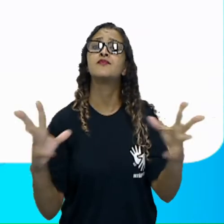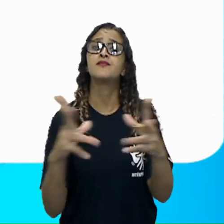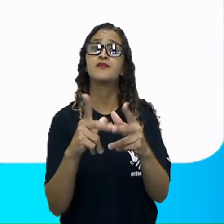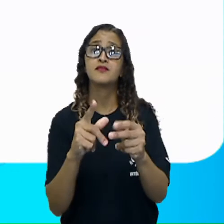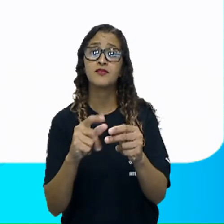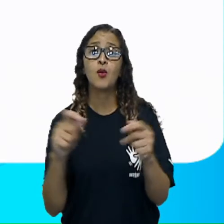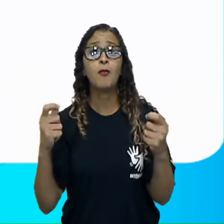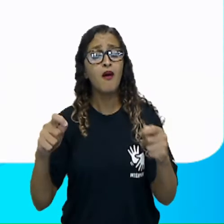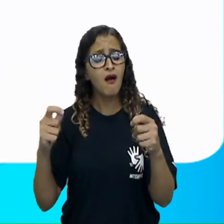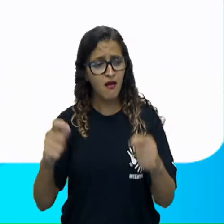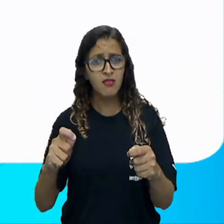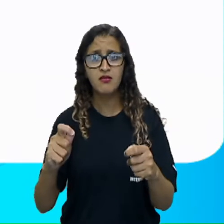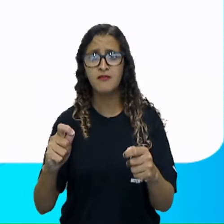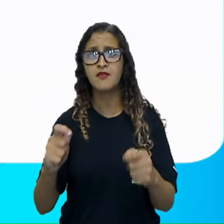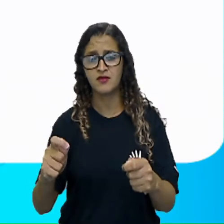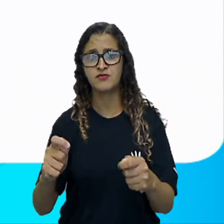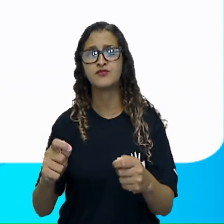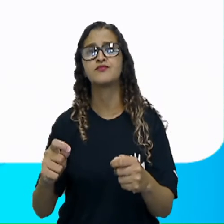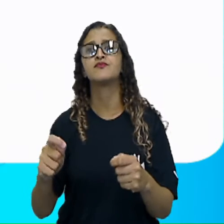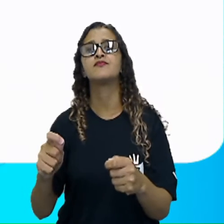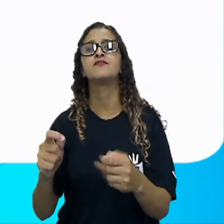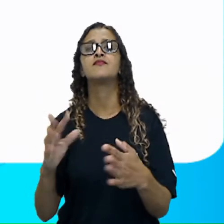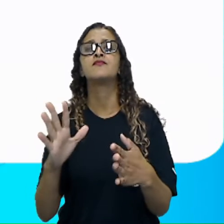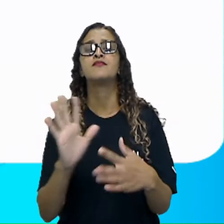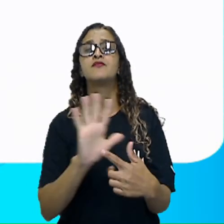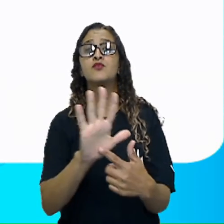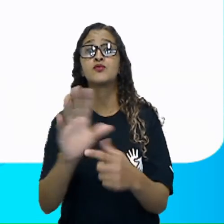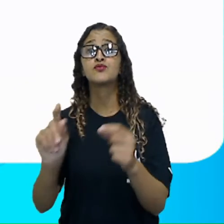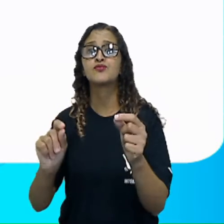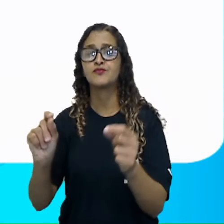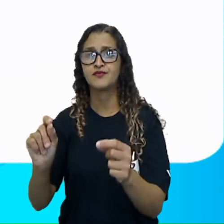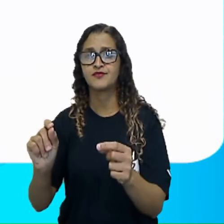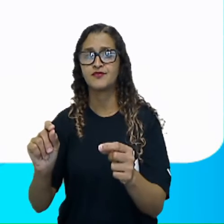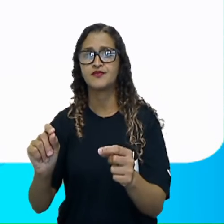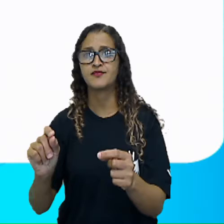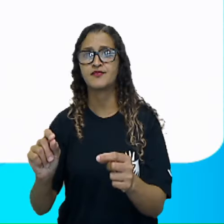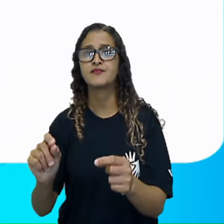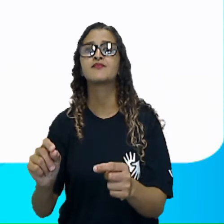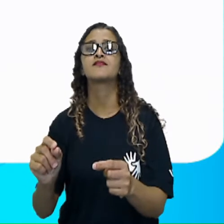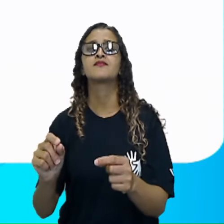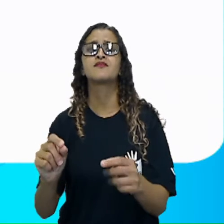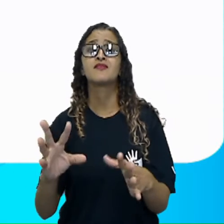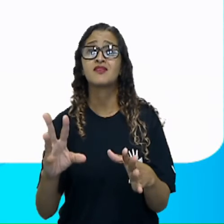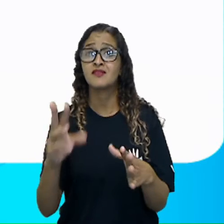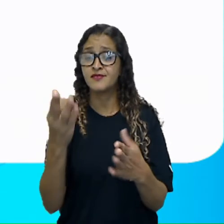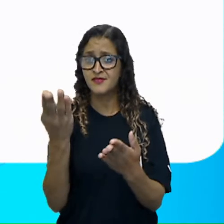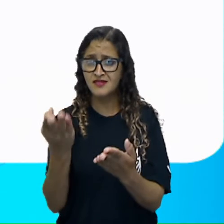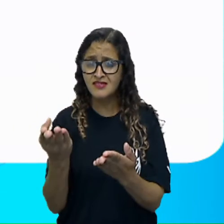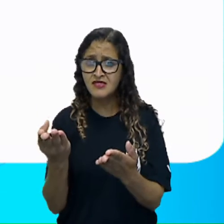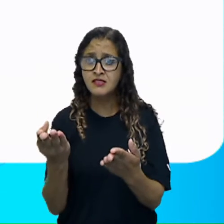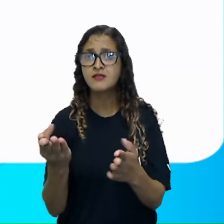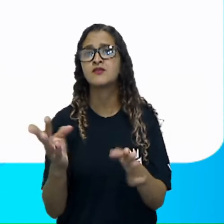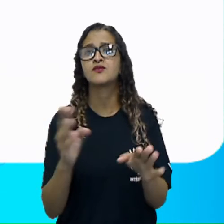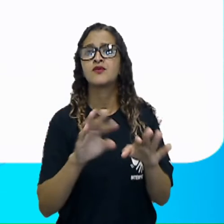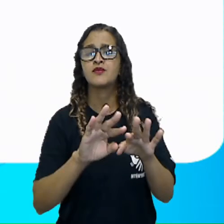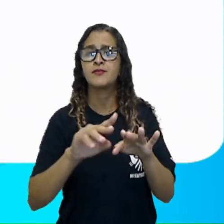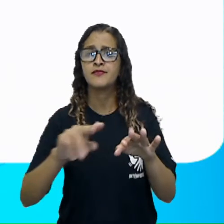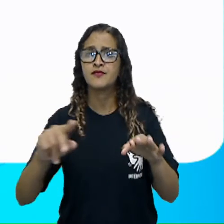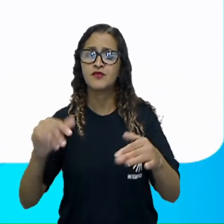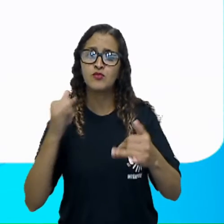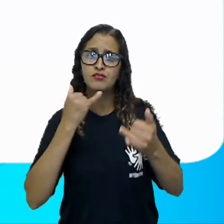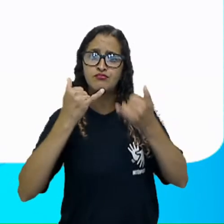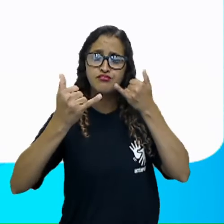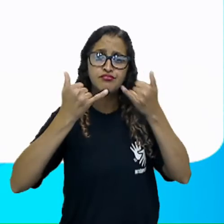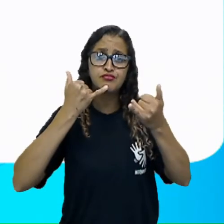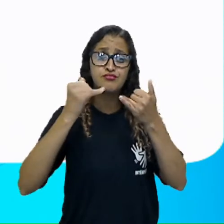ser resenhados. Além disso, há também as chamadas resenhas temáticas, que reúnem informações